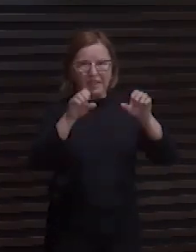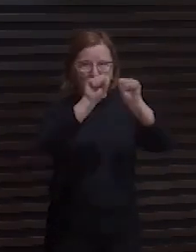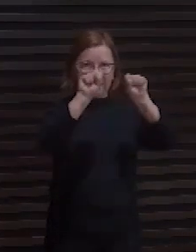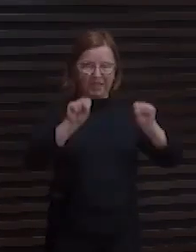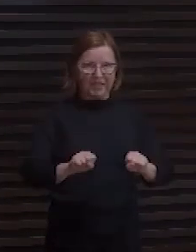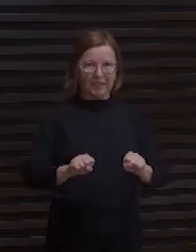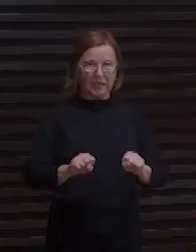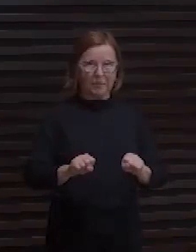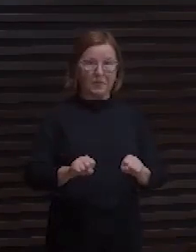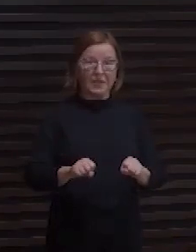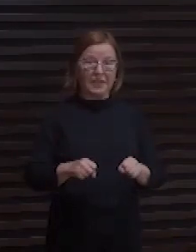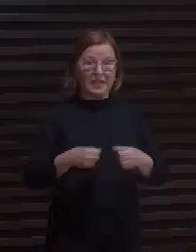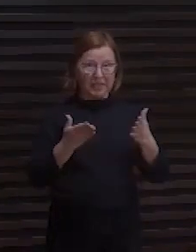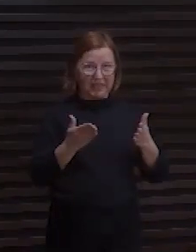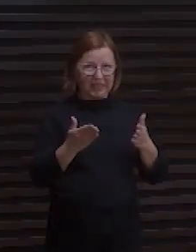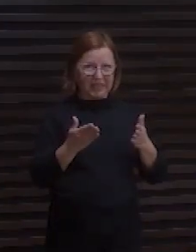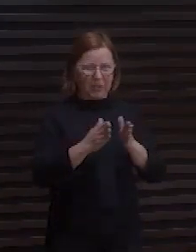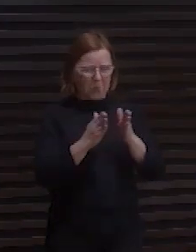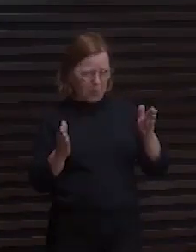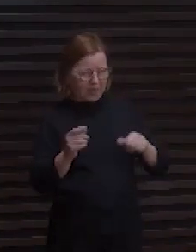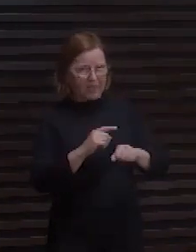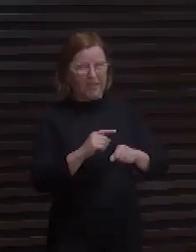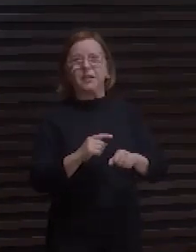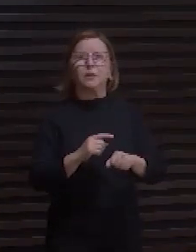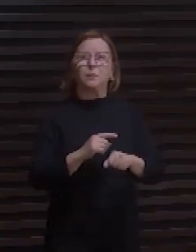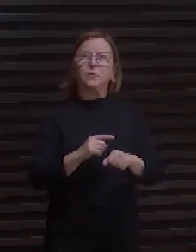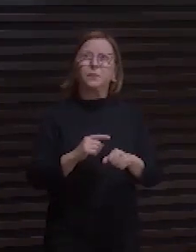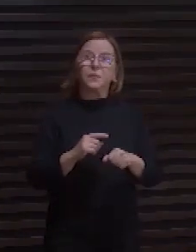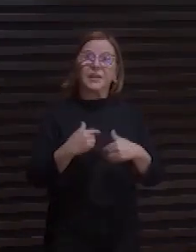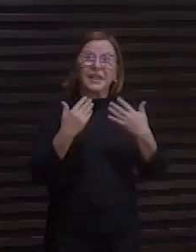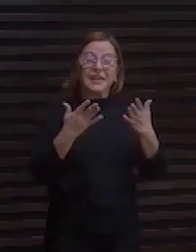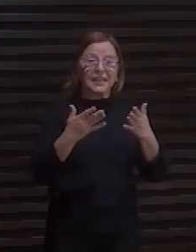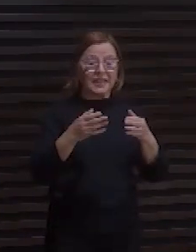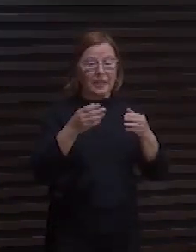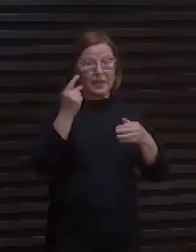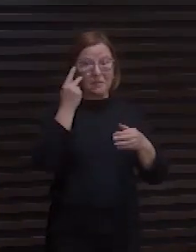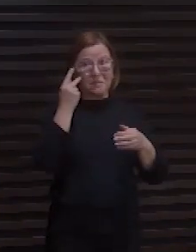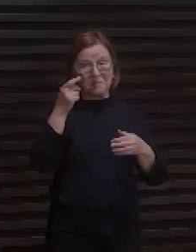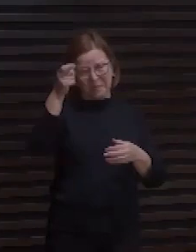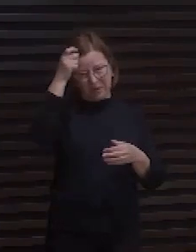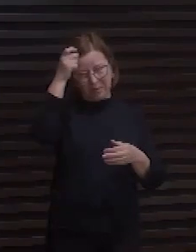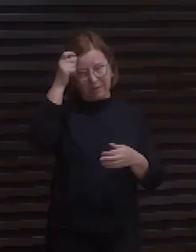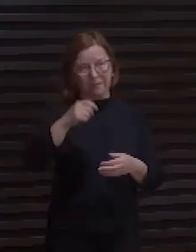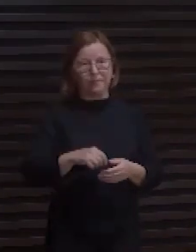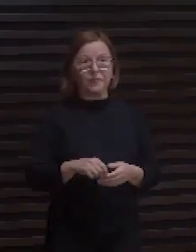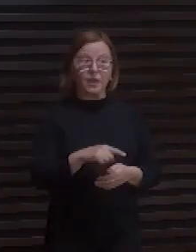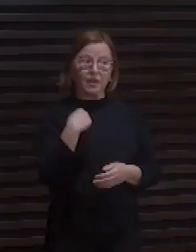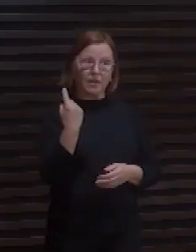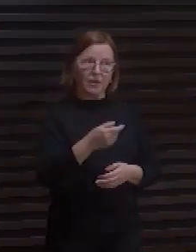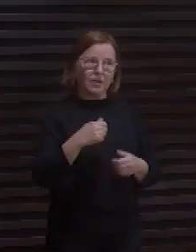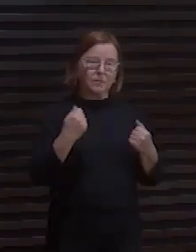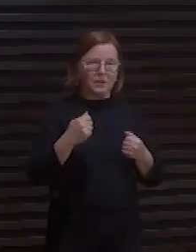está entregue transitoriamente ao poder de Satanás. E nós precisamos ter